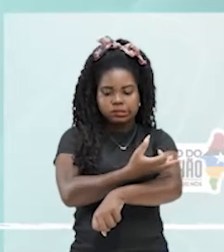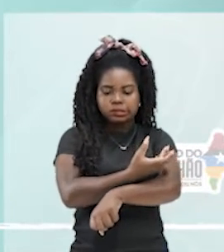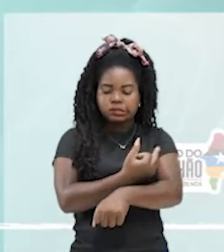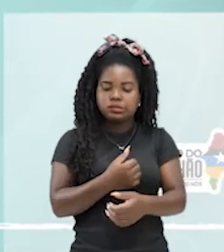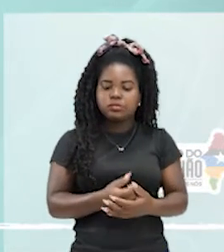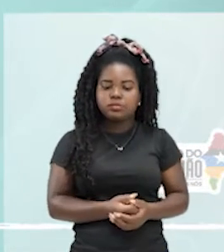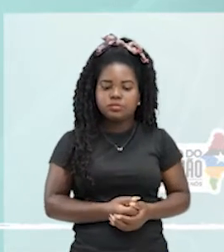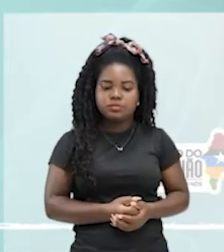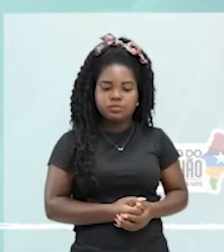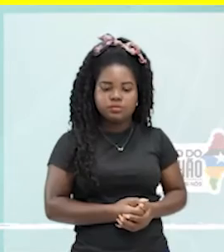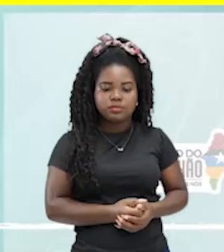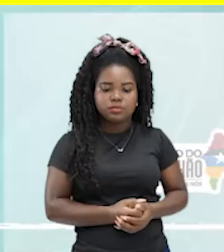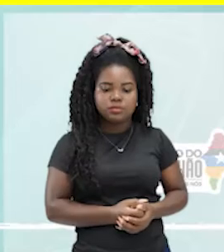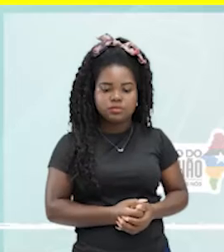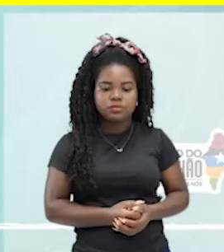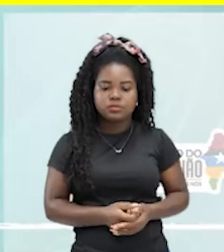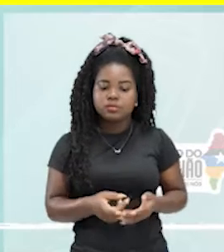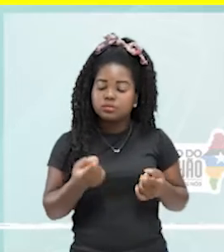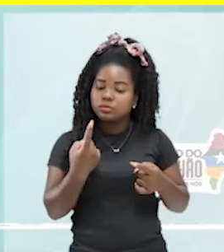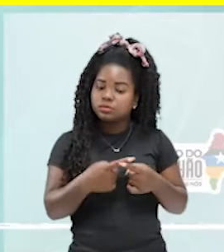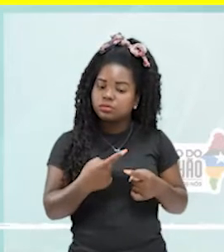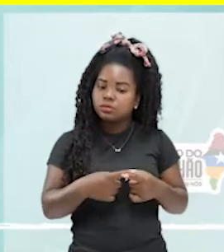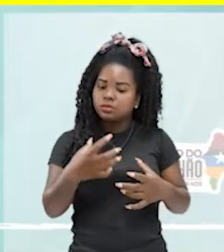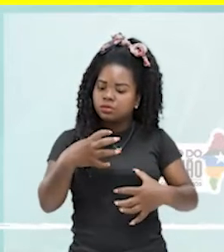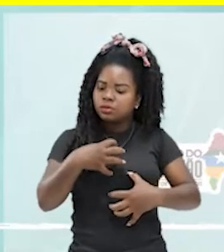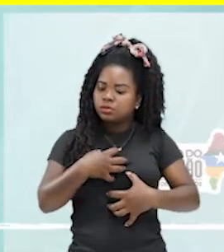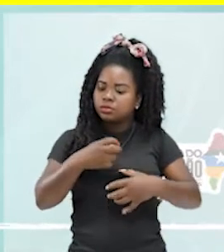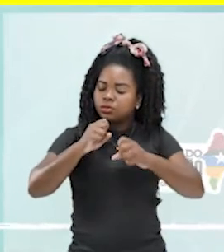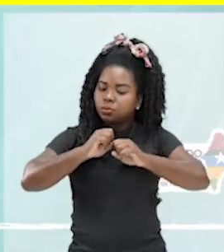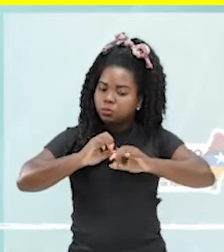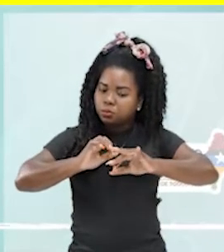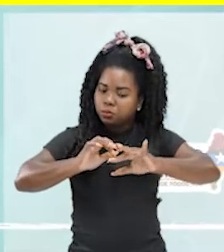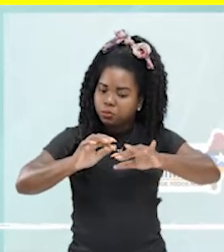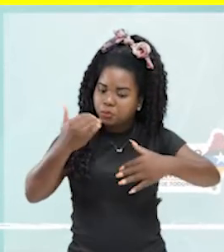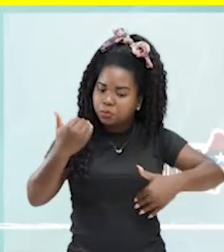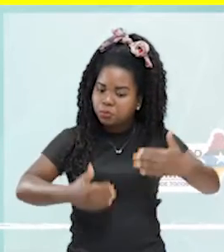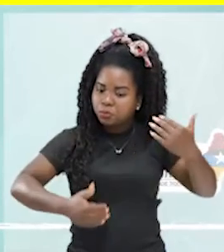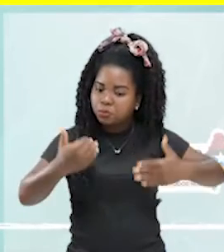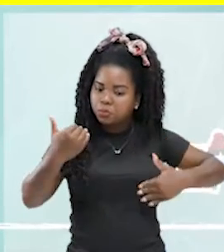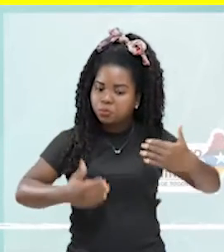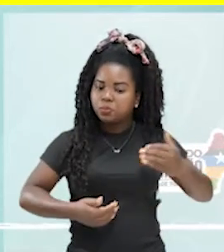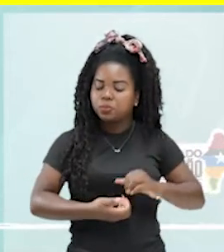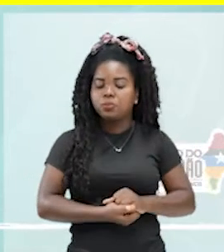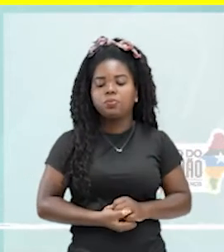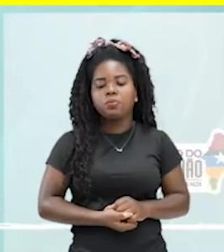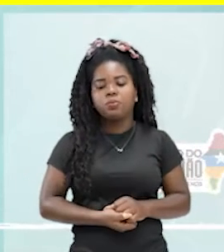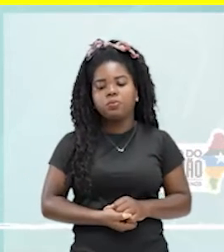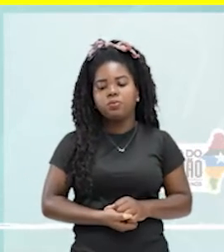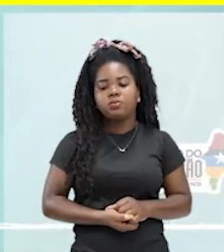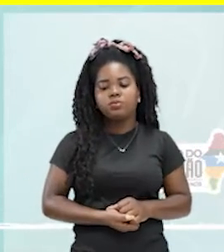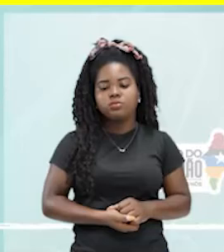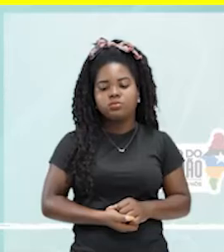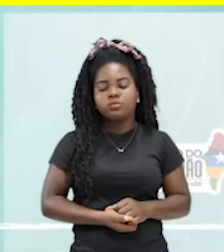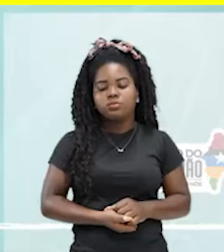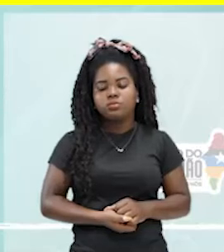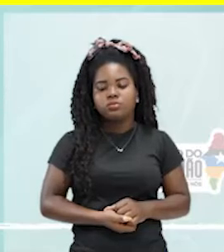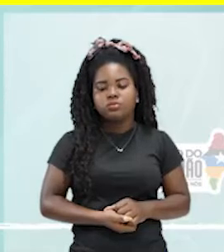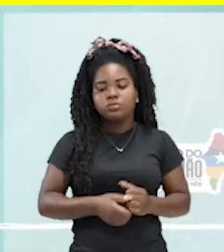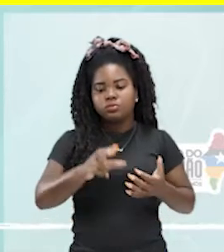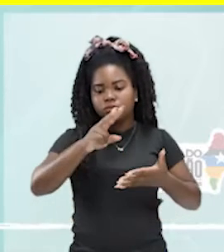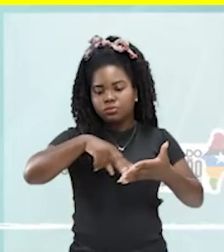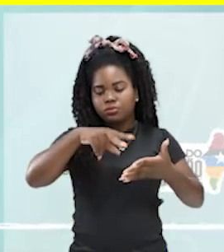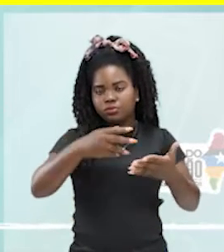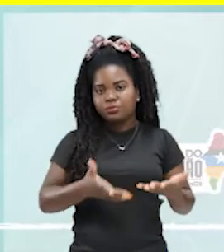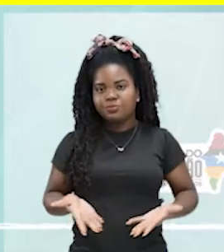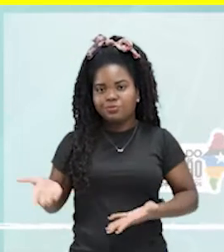plano psicofísico. Por quê? O que eu sinto, eu vou externar no corpo, né? E aí ele fecha da seguinte maneira: não educamos